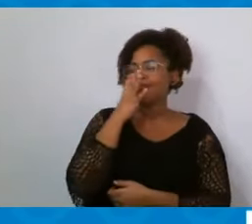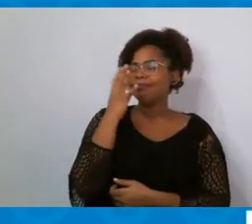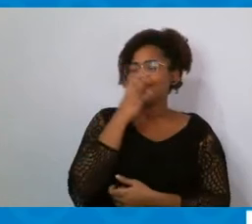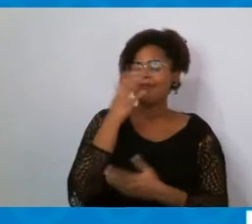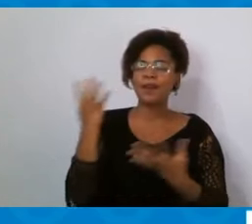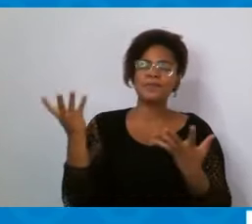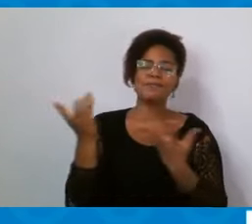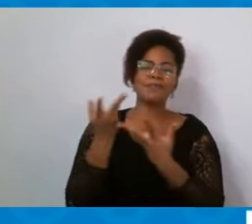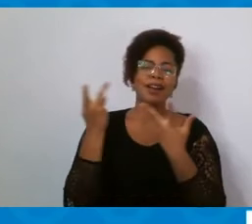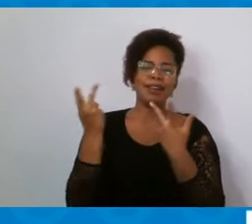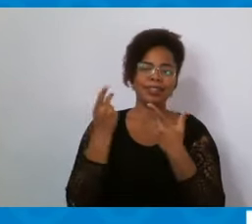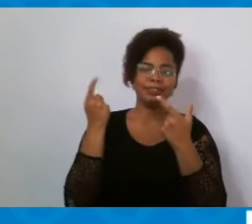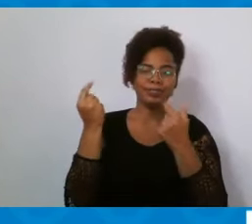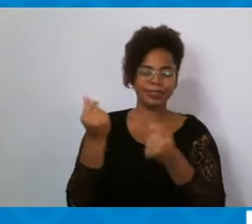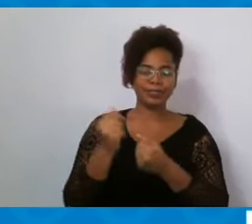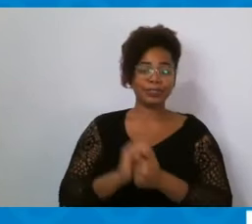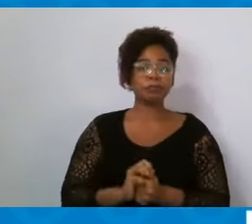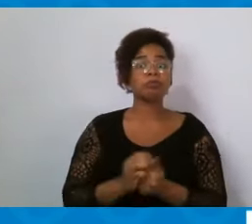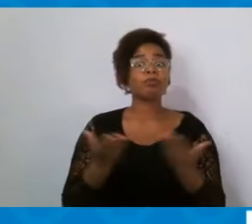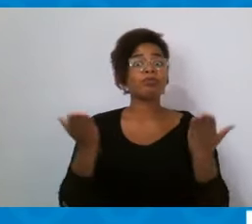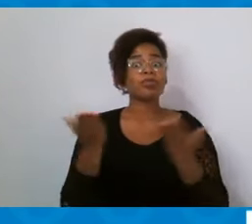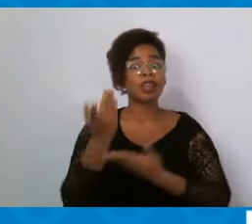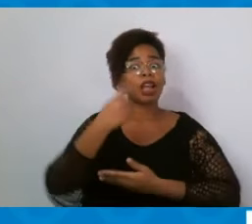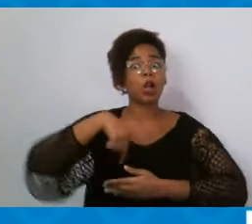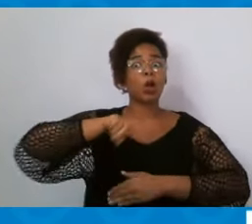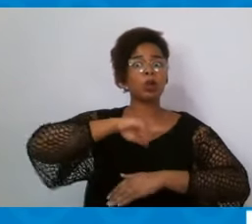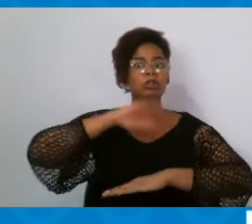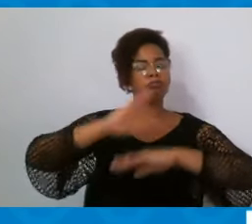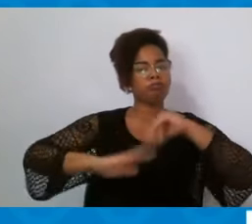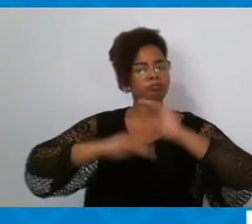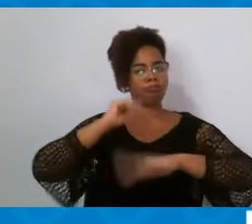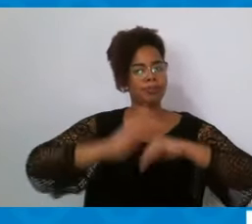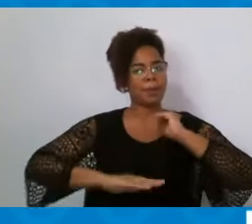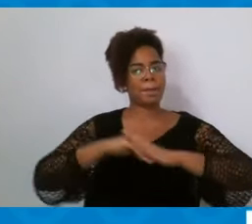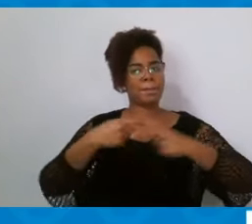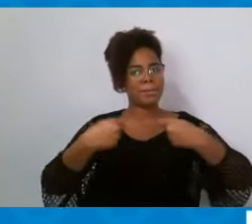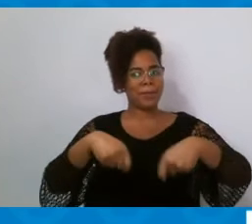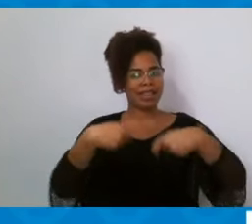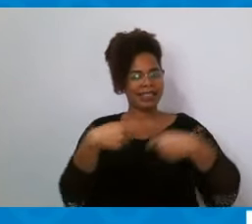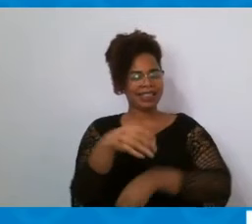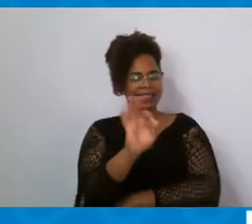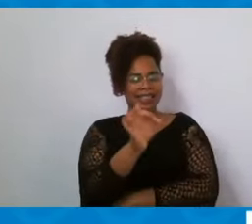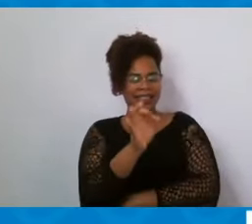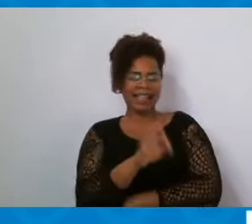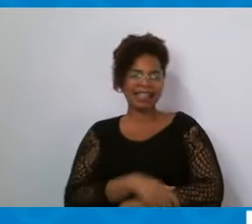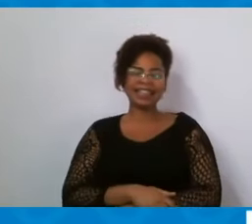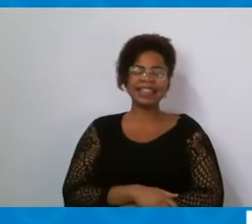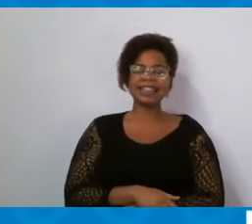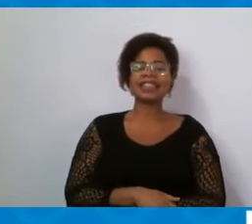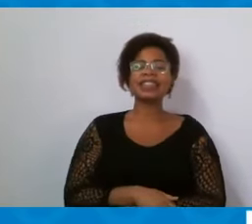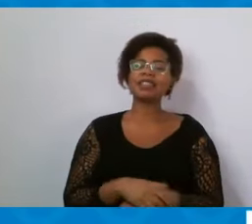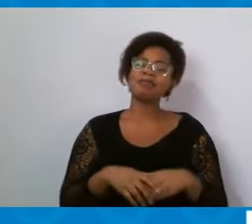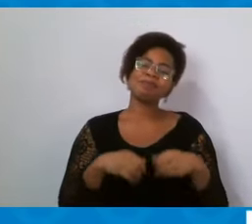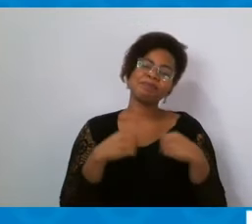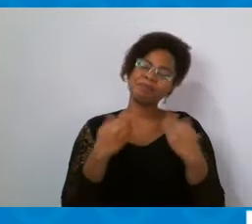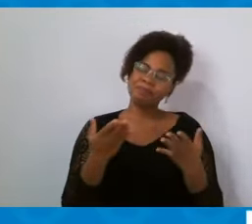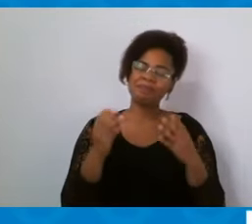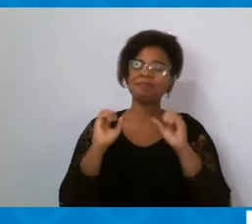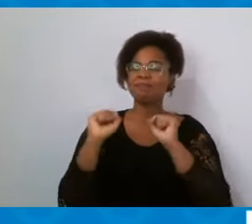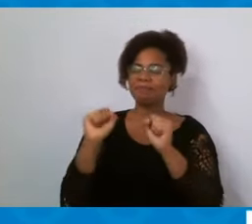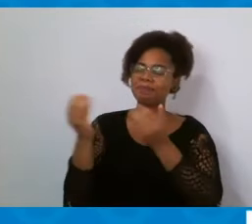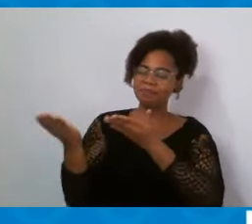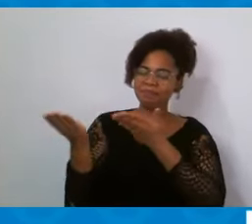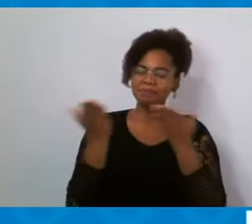tarefa agora é colocar tudo isso em prática, né? Segunda-feira, né? Como foi isso. Bem dito. Fique à vontade para fazer as